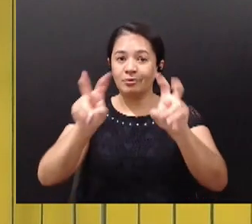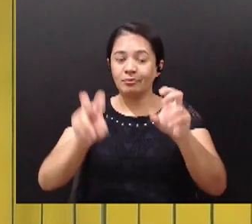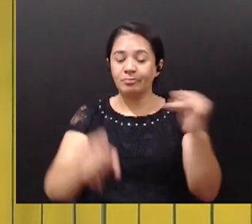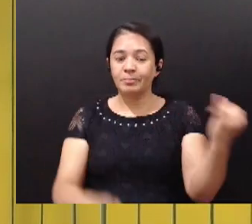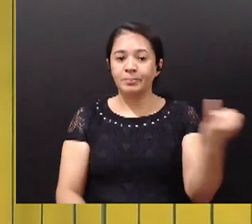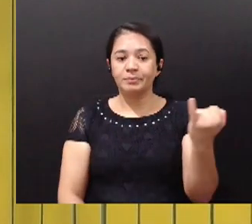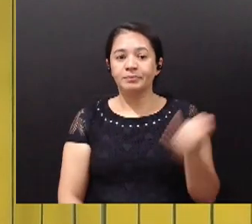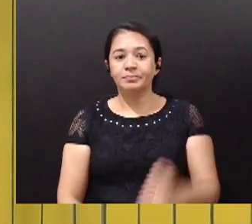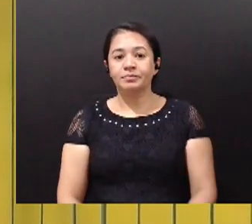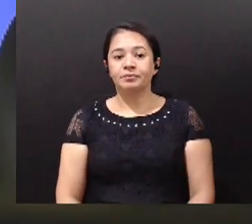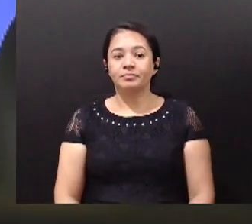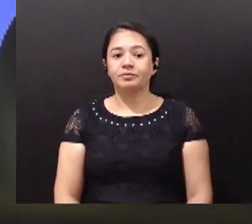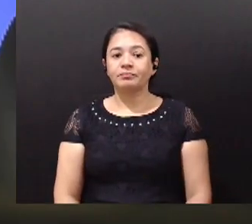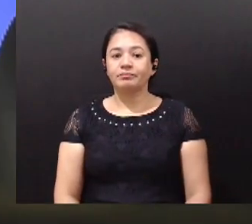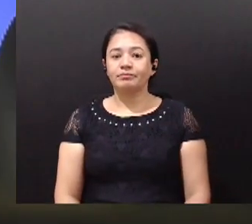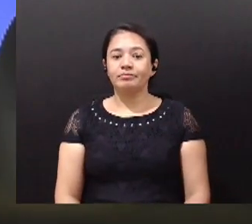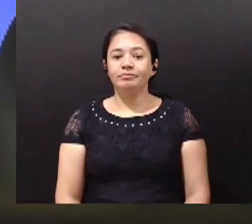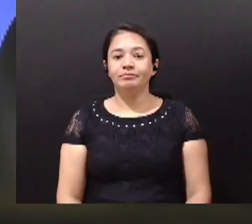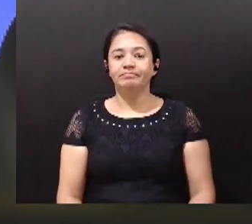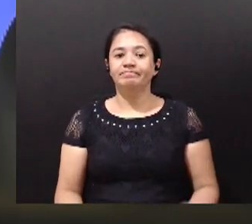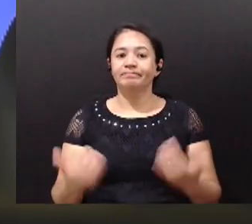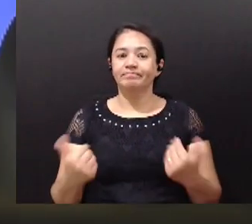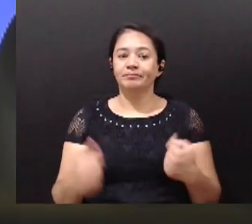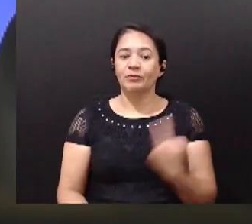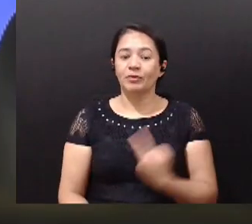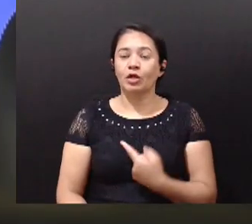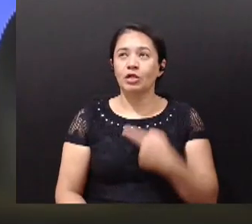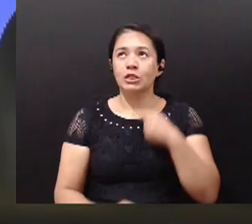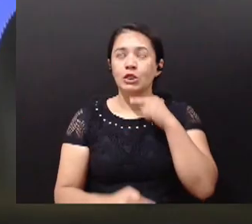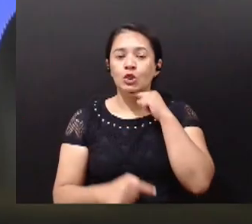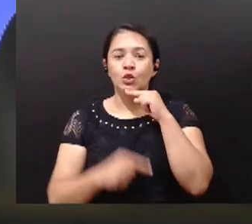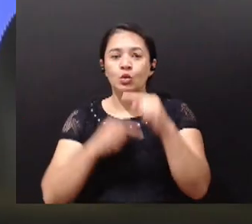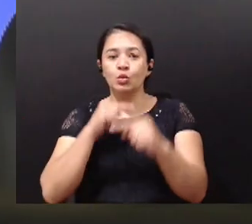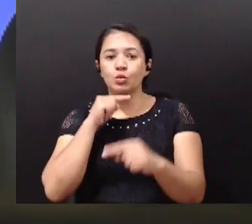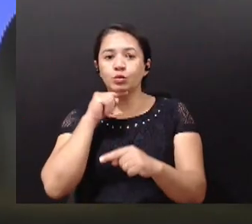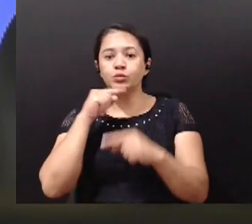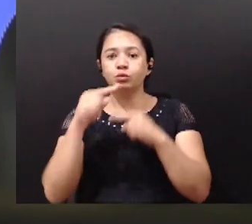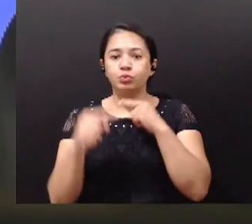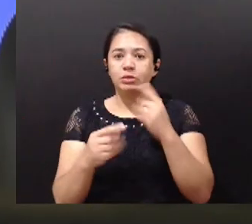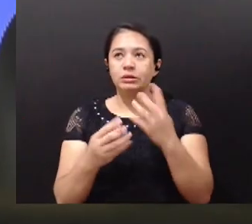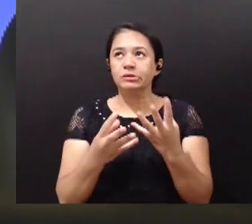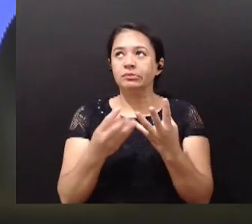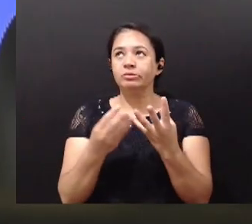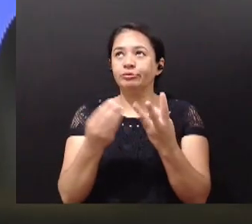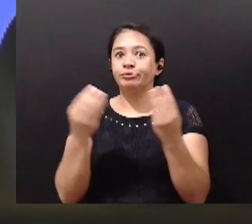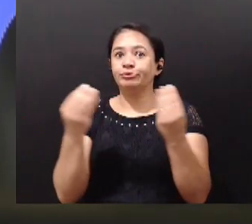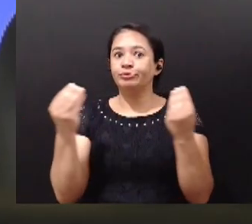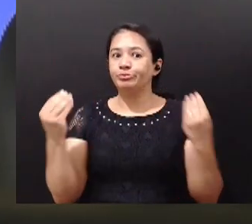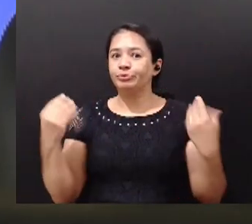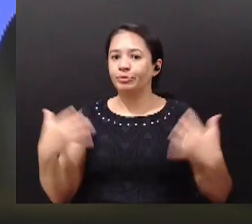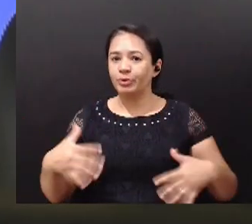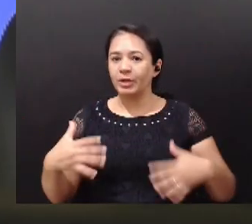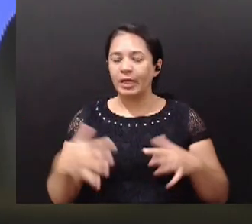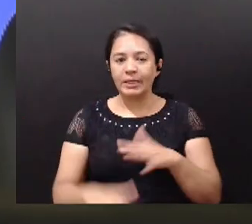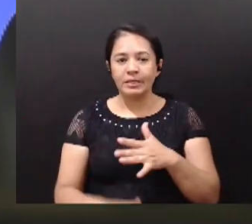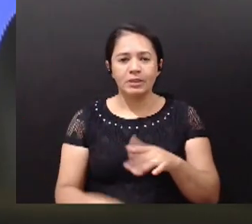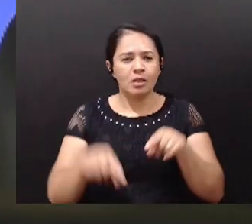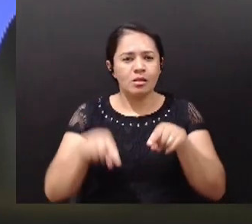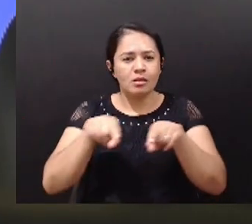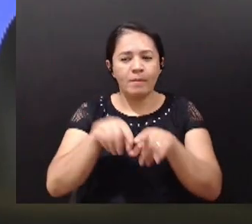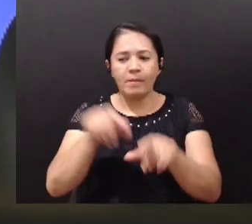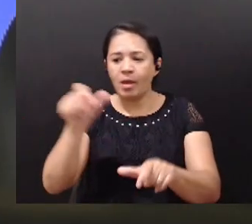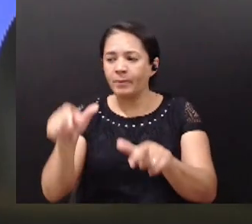Vamos em frente. Nossas dúvidas são muitas, né? E muitas vezes também as pessoas ficam